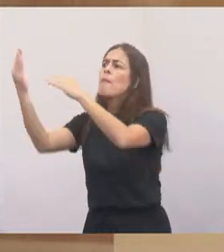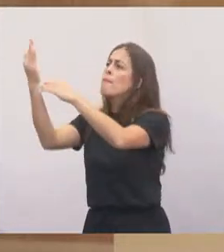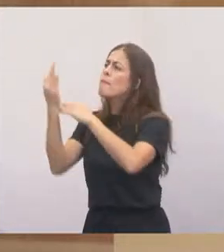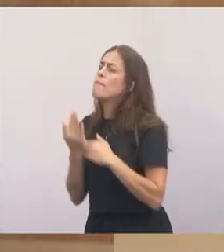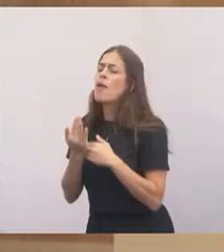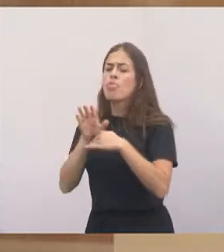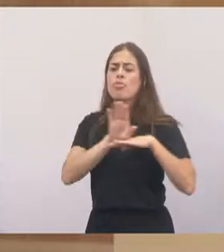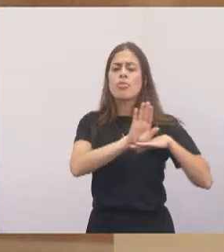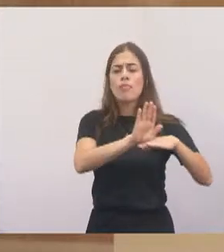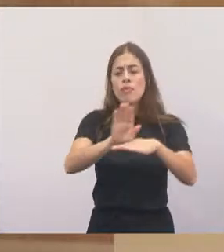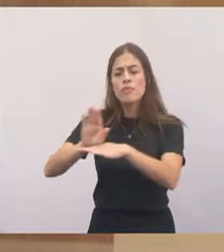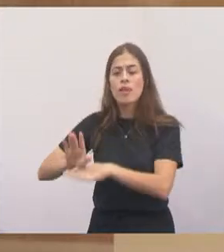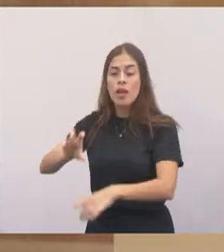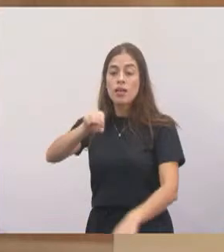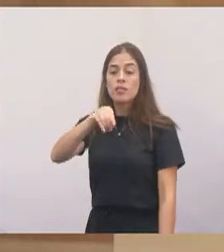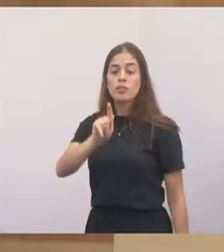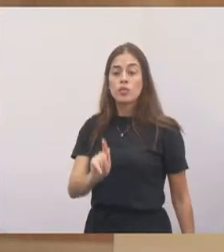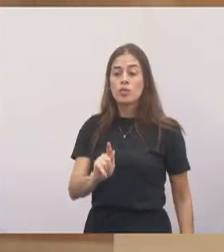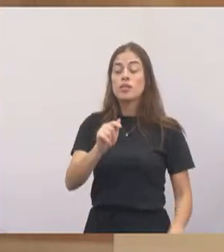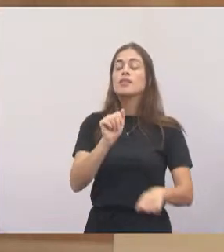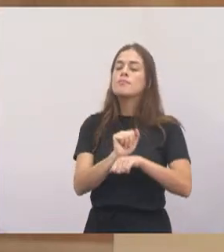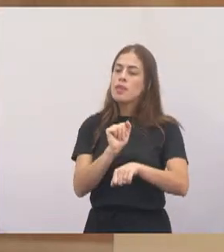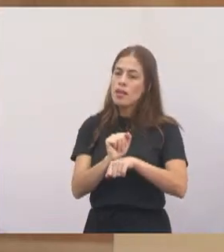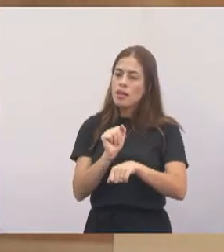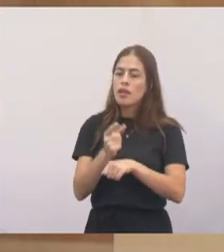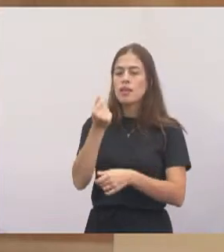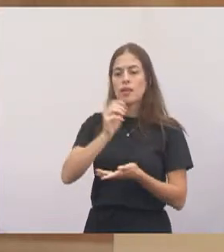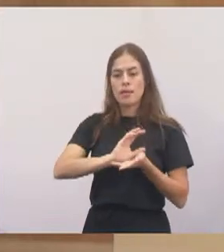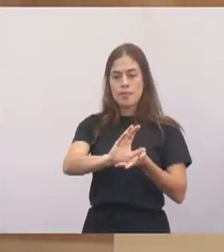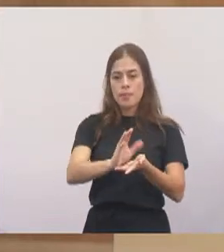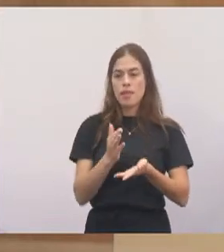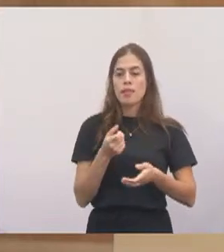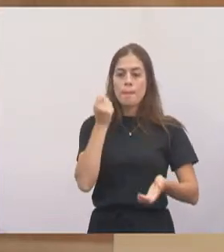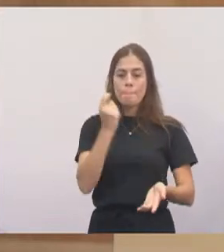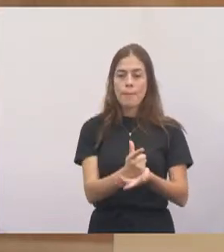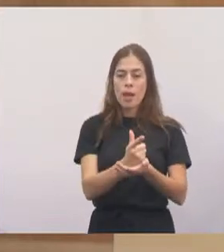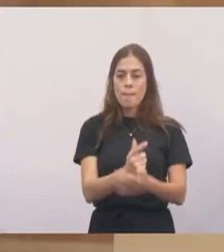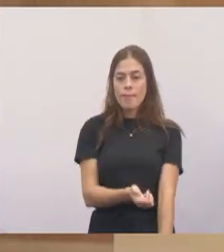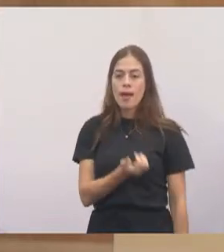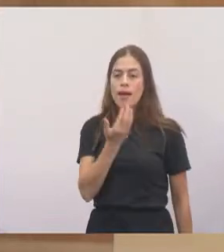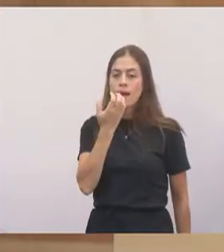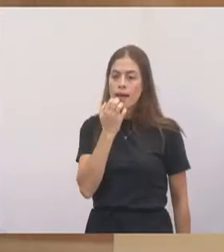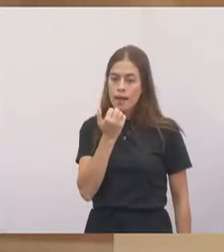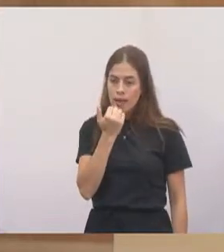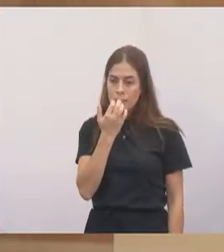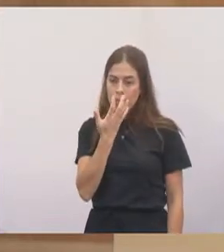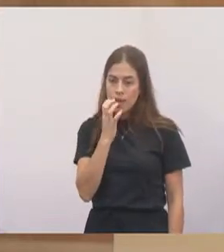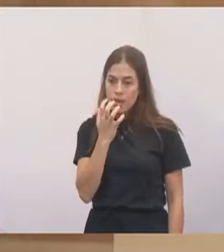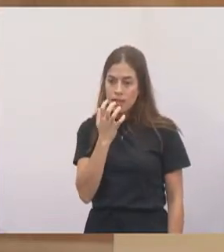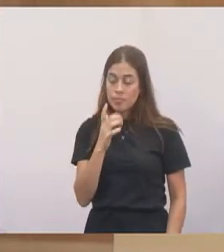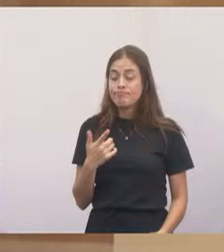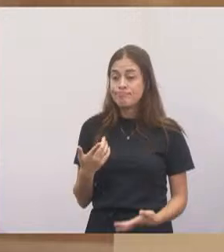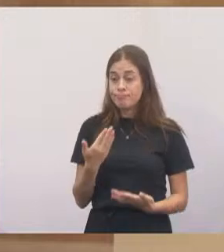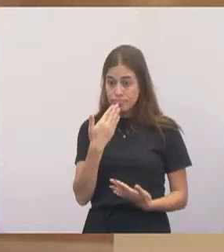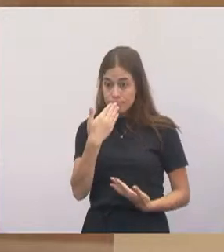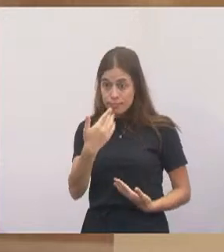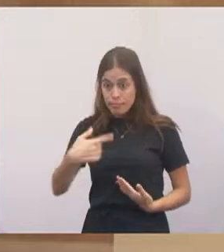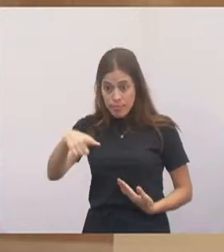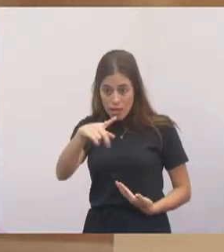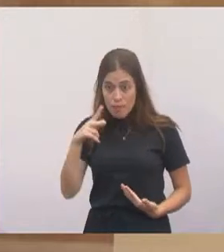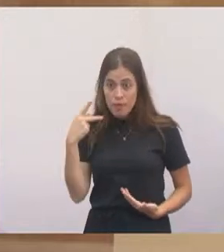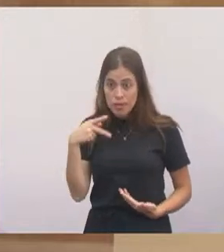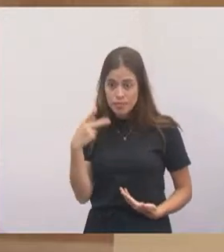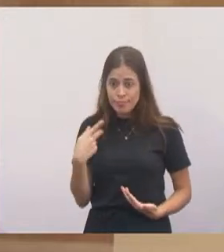que estão esperando a emenda para poder comprar ração, tá bom? Eu peço aí, né, que os vereadores tenham a decência